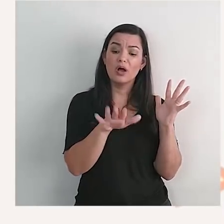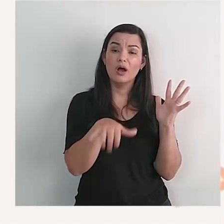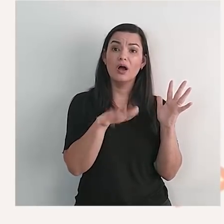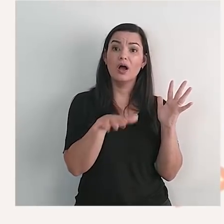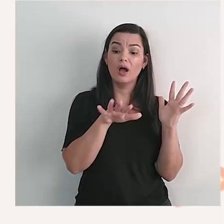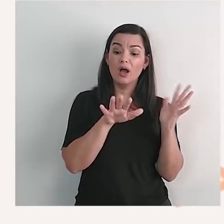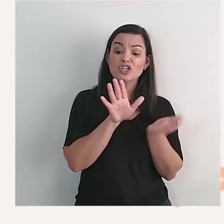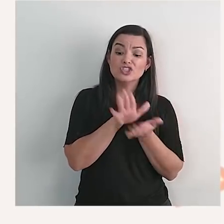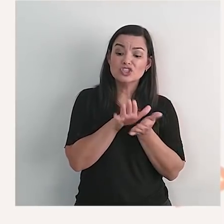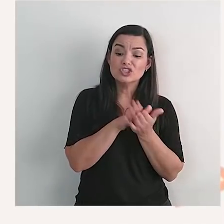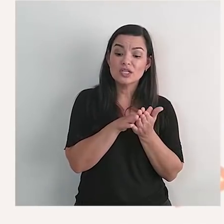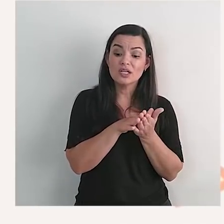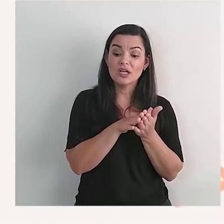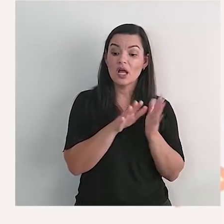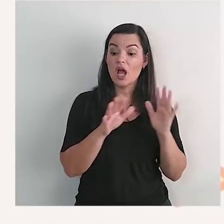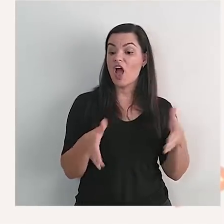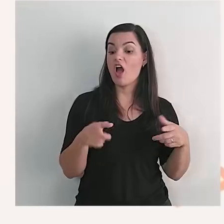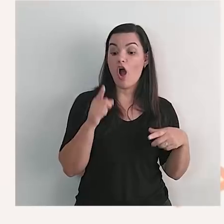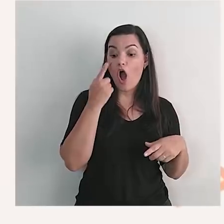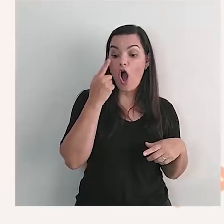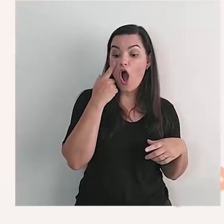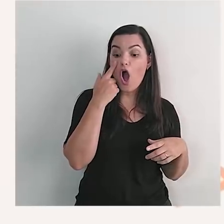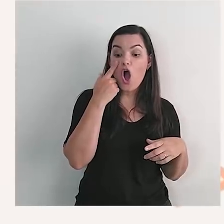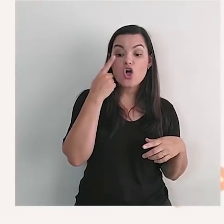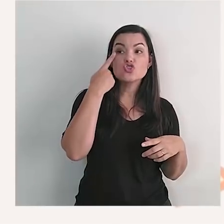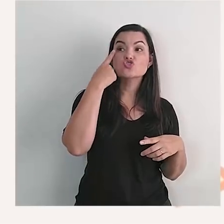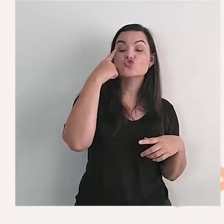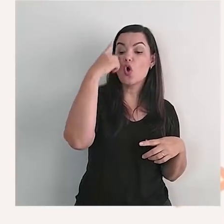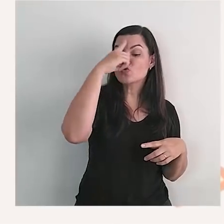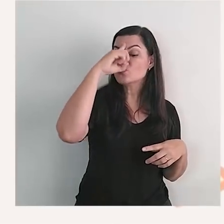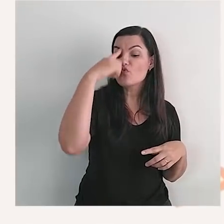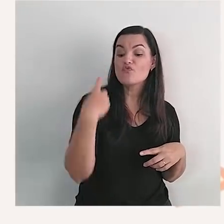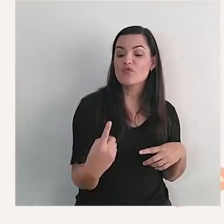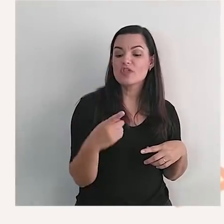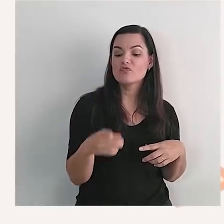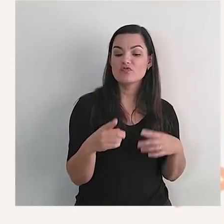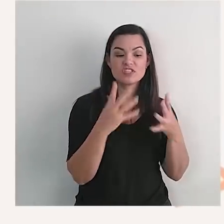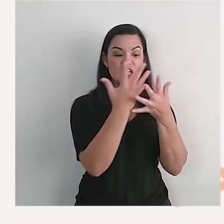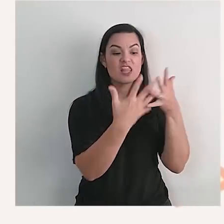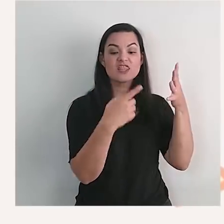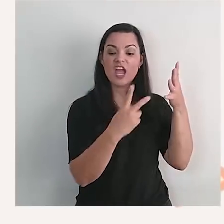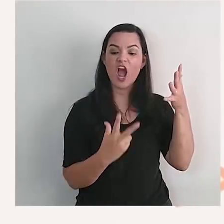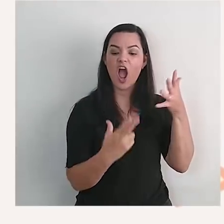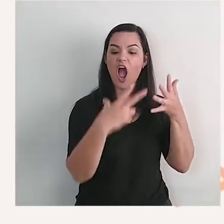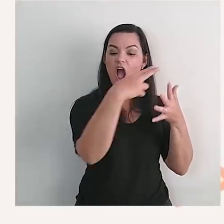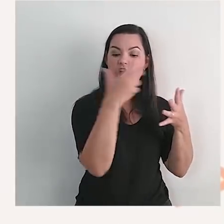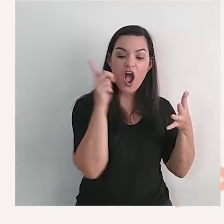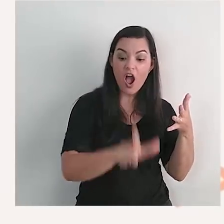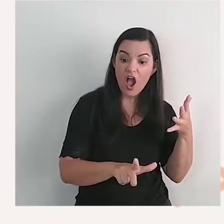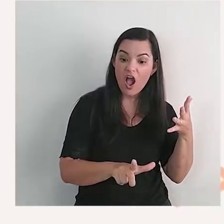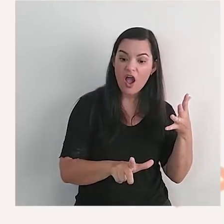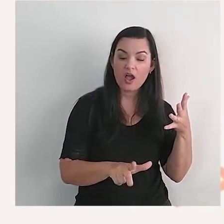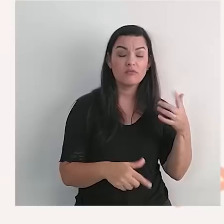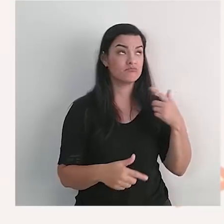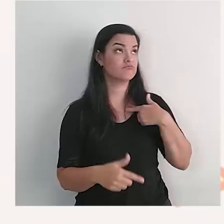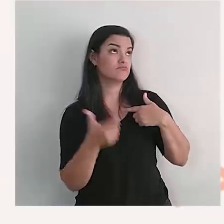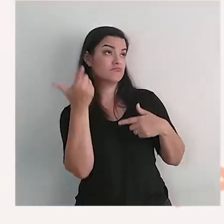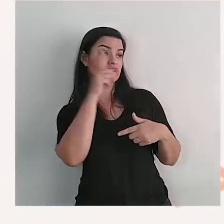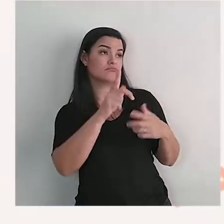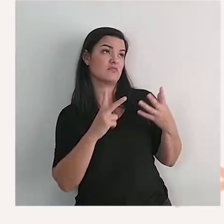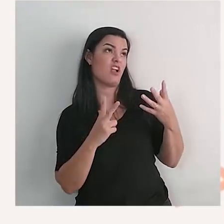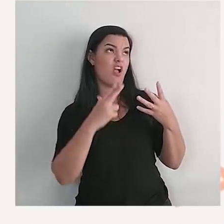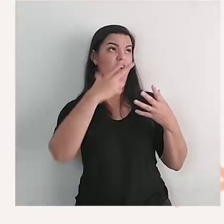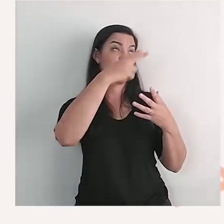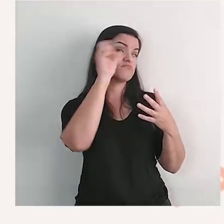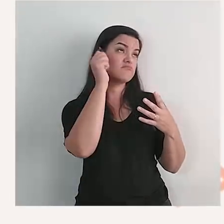jacaré: eu duvido que você corte essa teia. O jacaré falou: eu